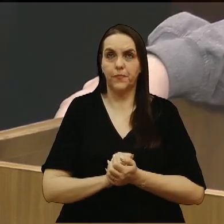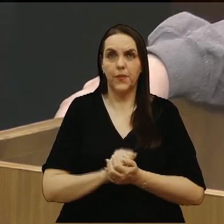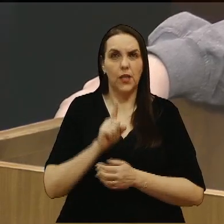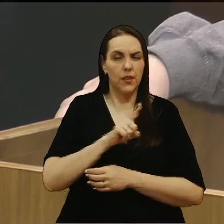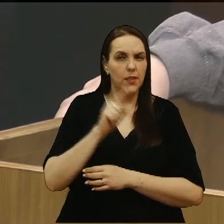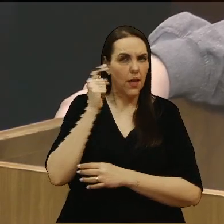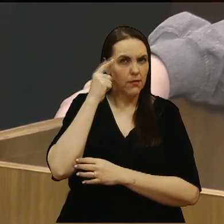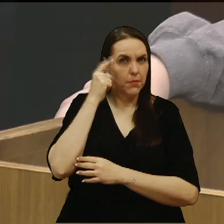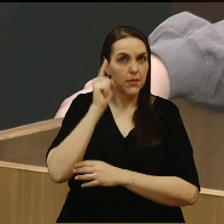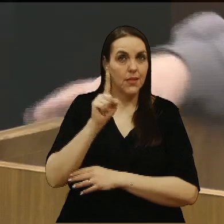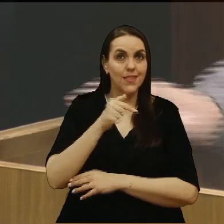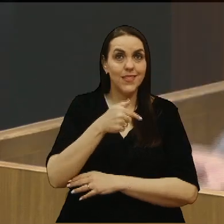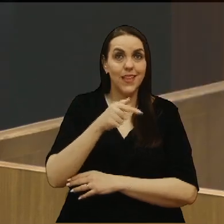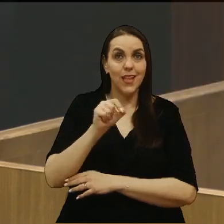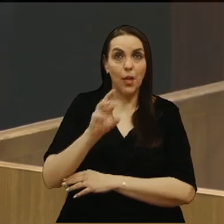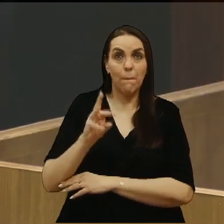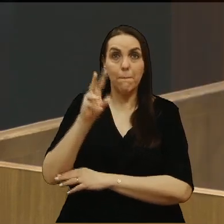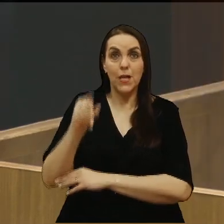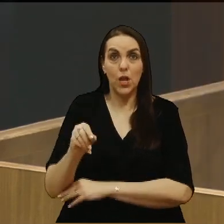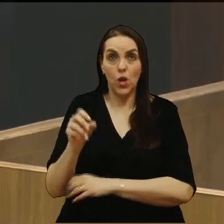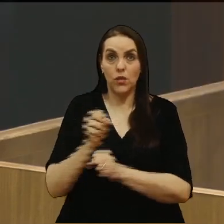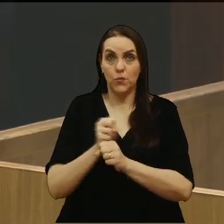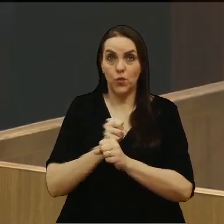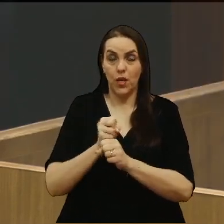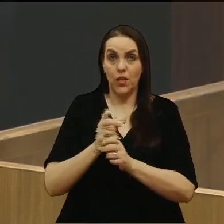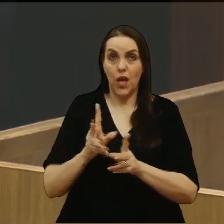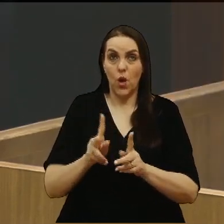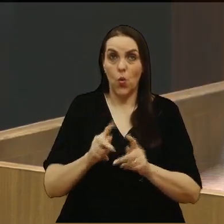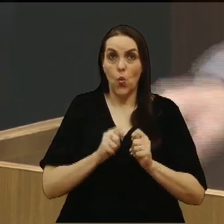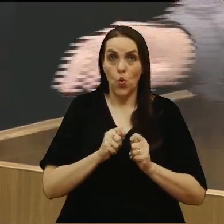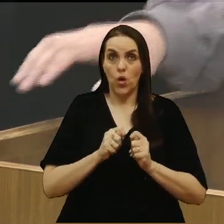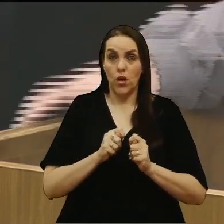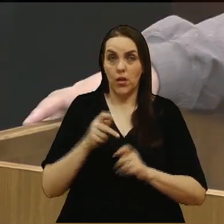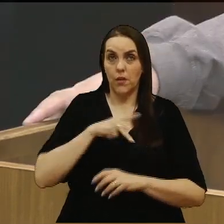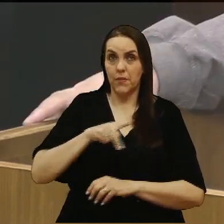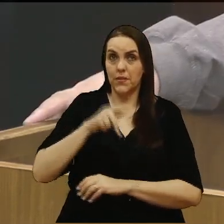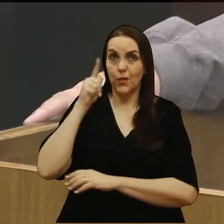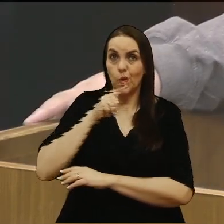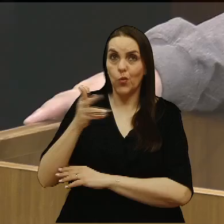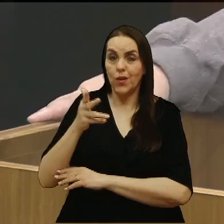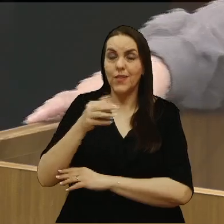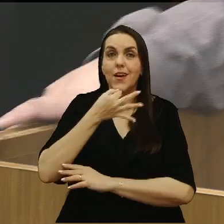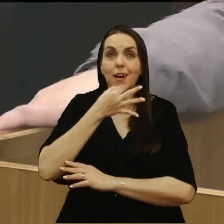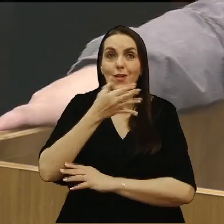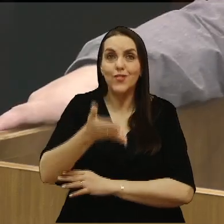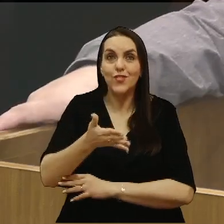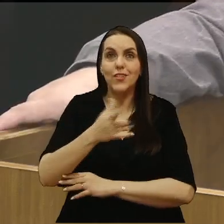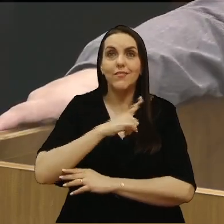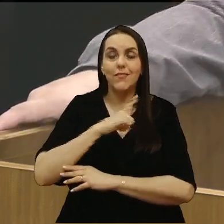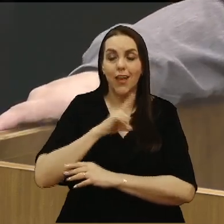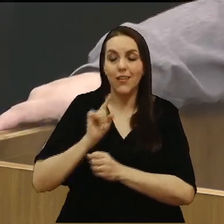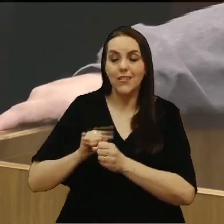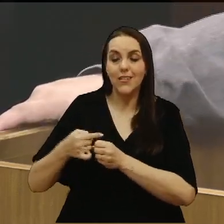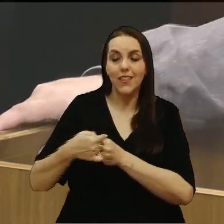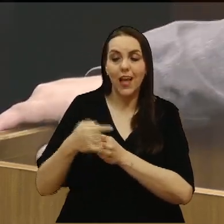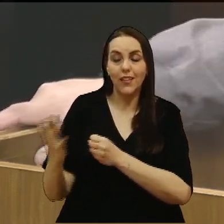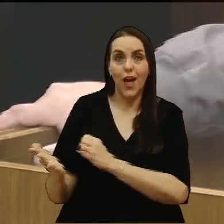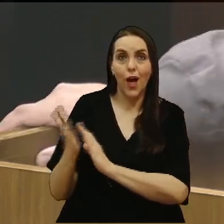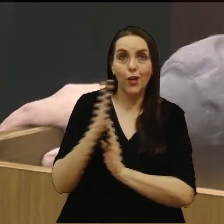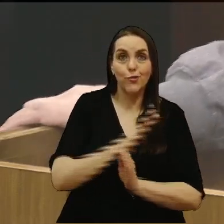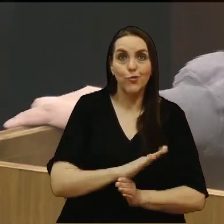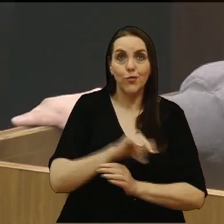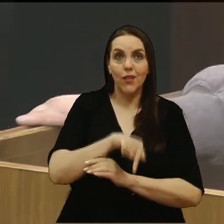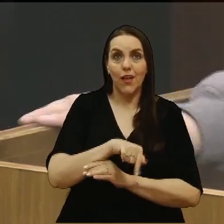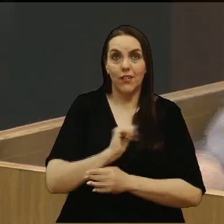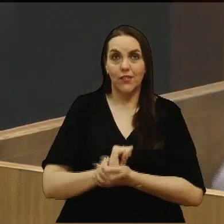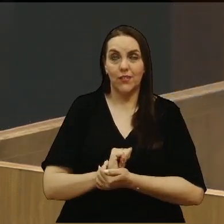70 milhões por ano seria a economia, presidente Lucas, que Caxias teria se esses municípios ajudassem com o que